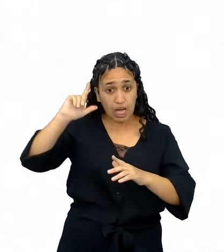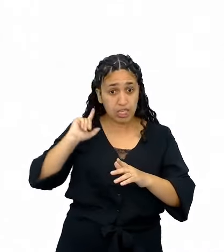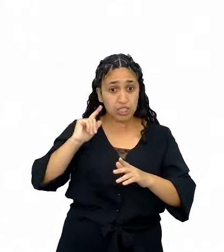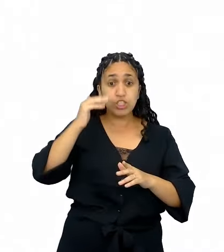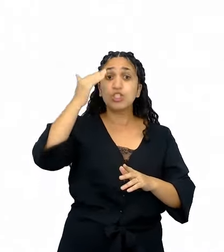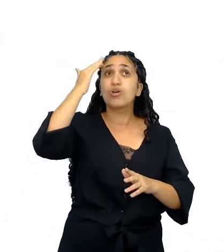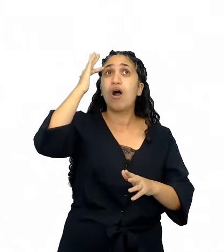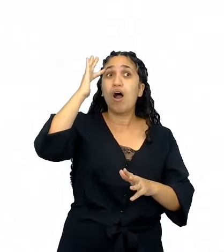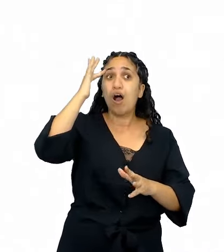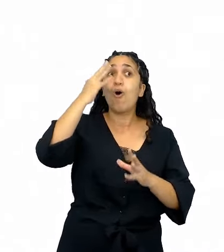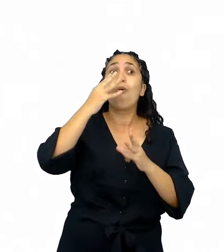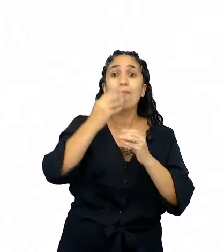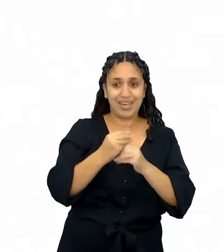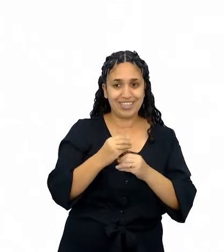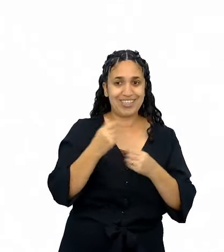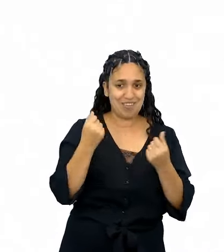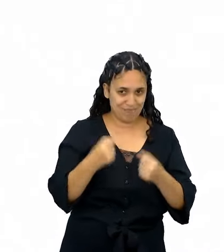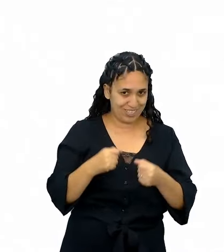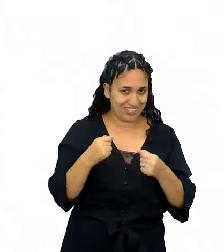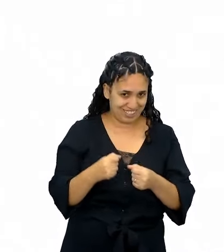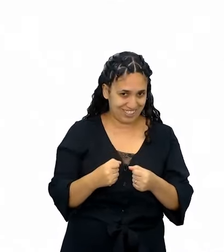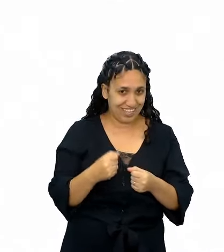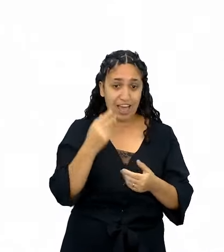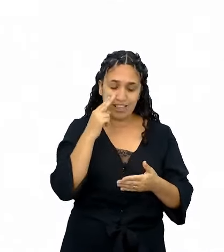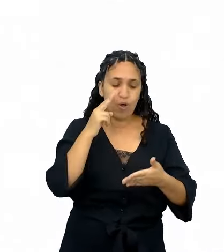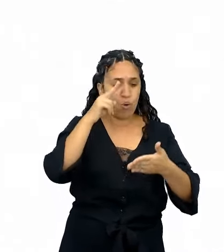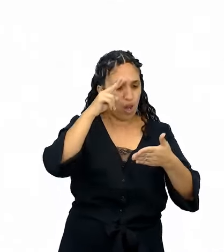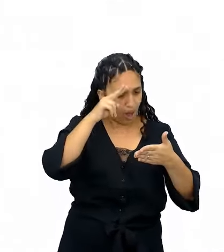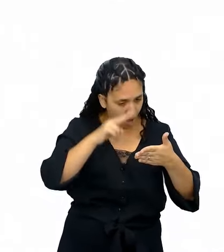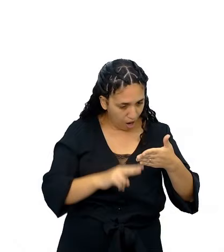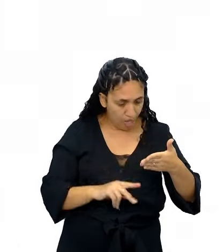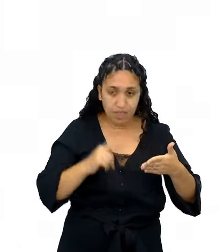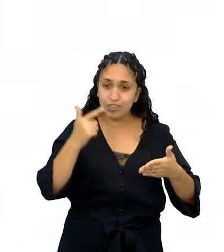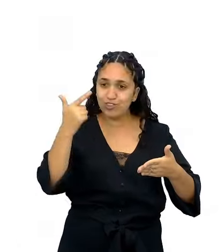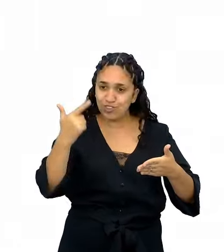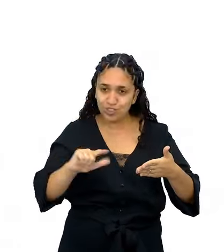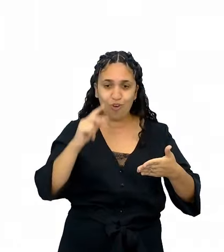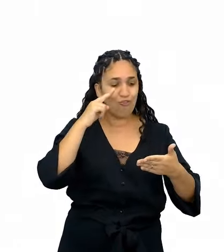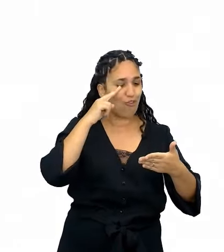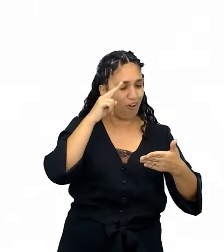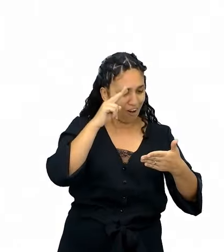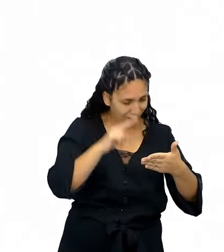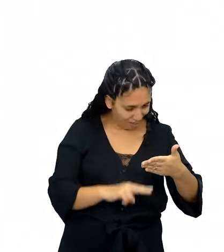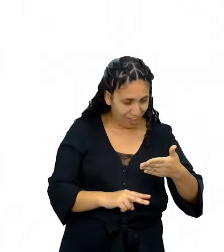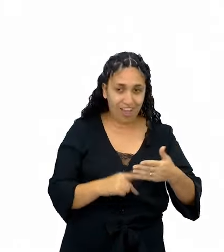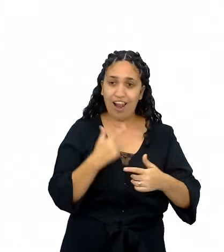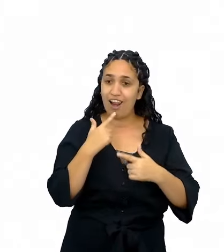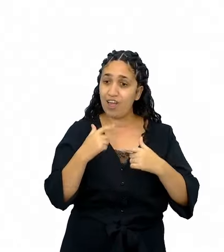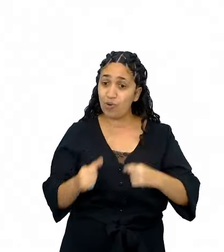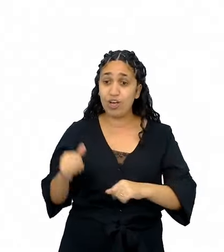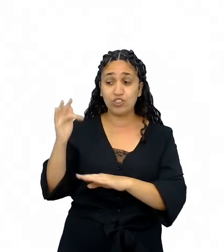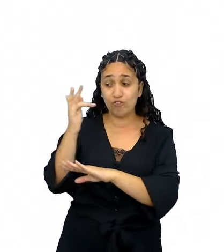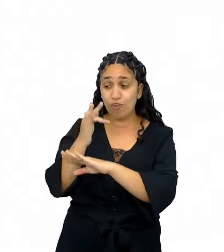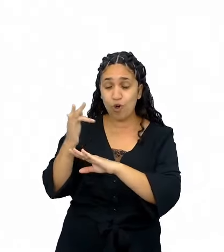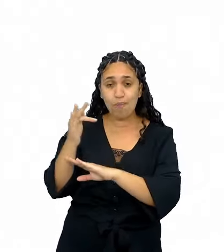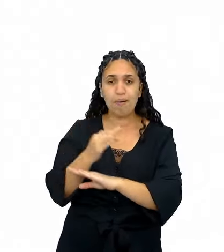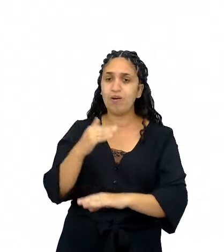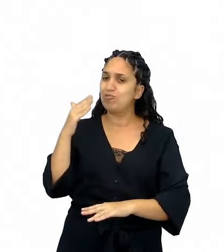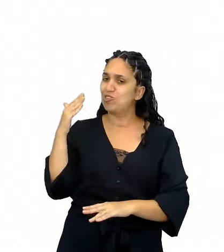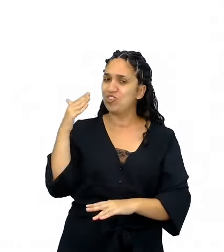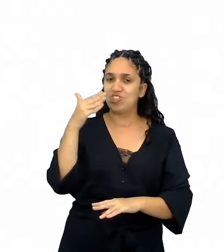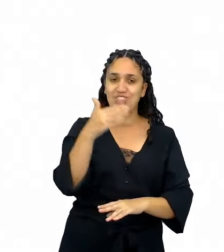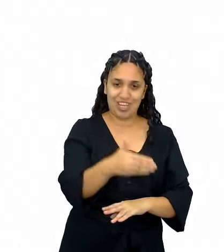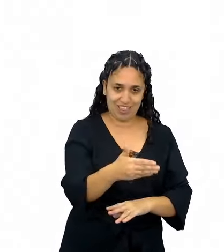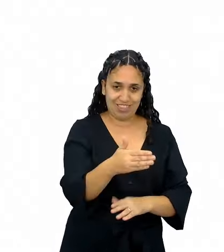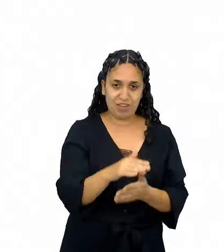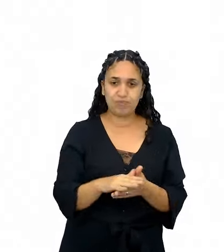ser formal e direta. O resumo é uma importante ferramenta de estudo. Uma observação